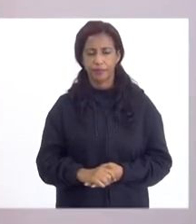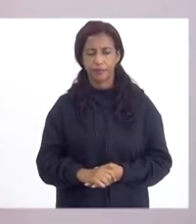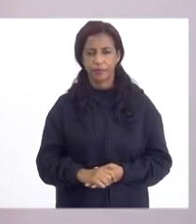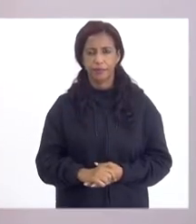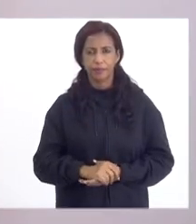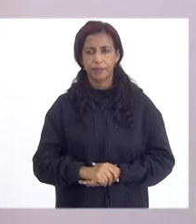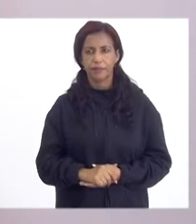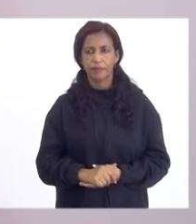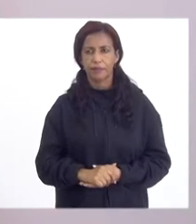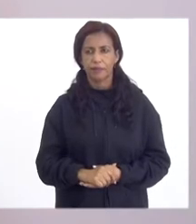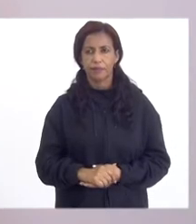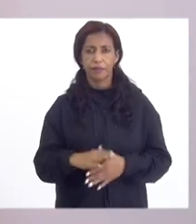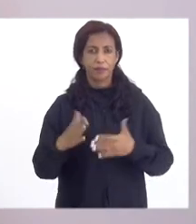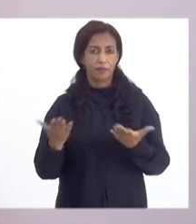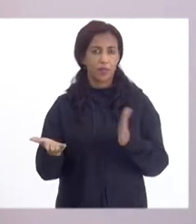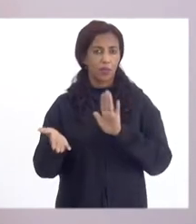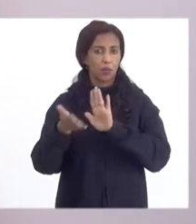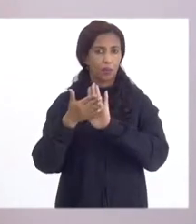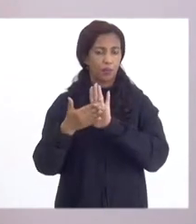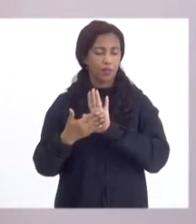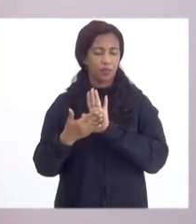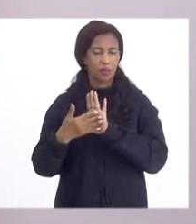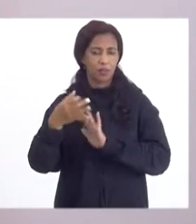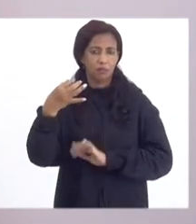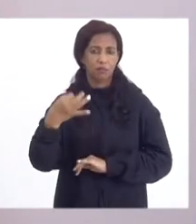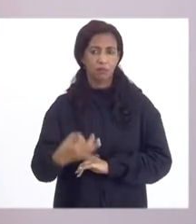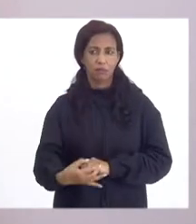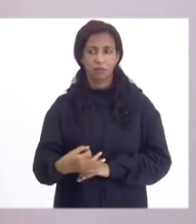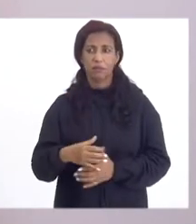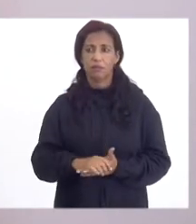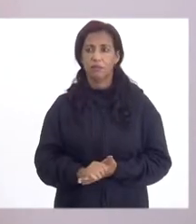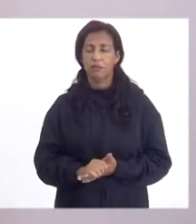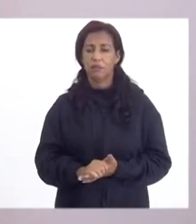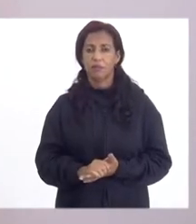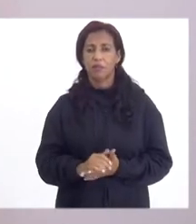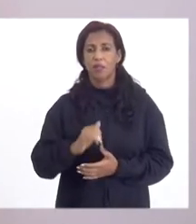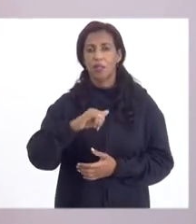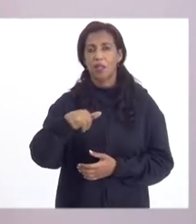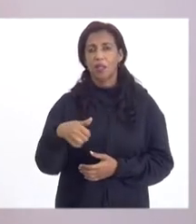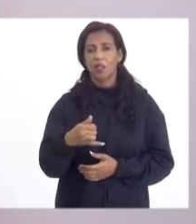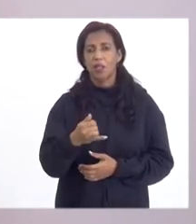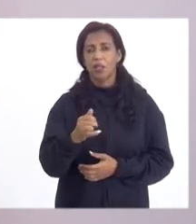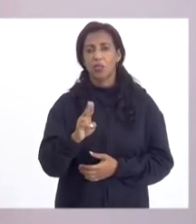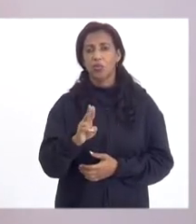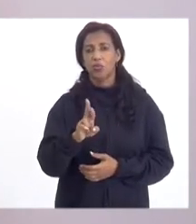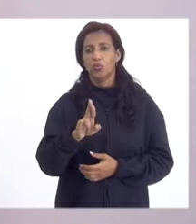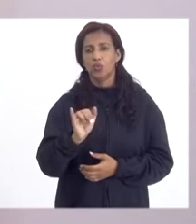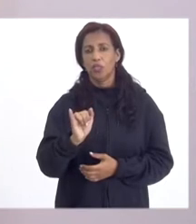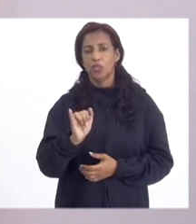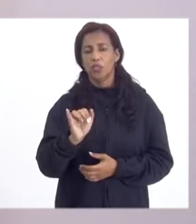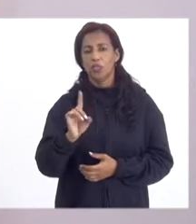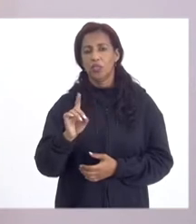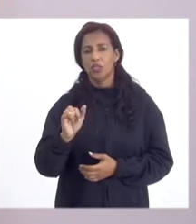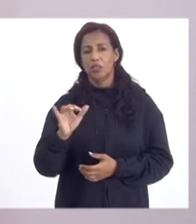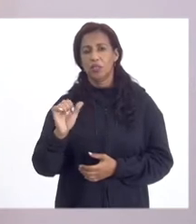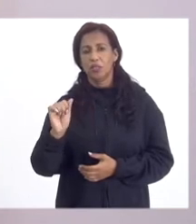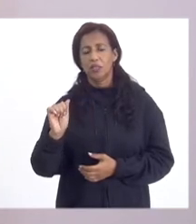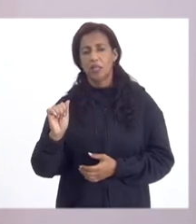Exato. Então, nesse caso, o parecer correto, sugerido, é pela juridicidade ao projeto.